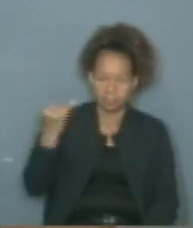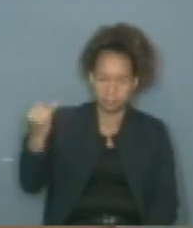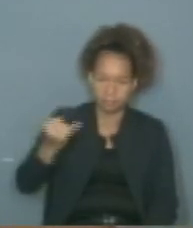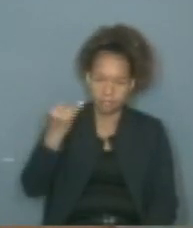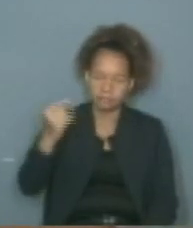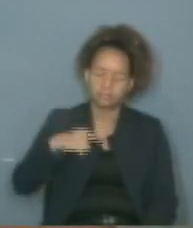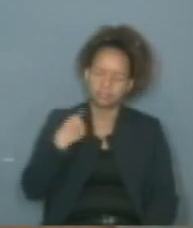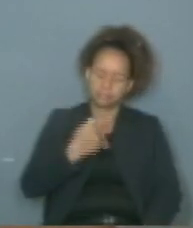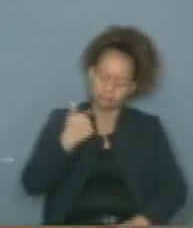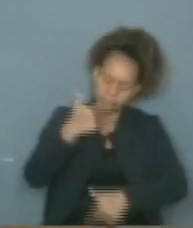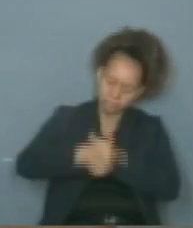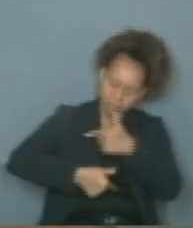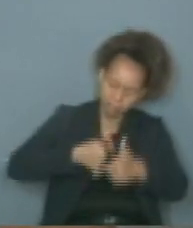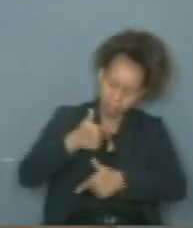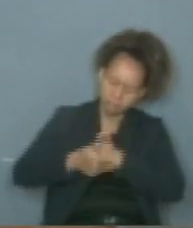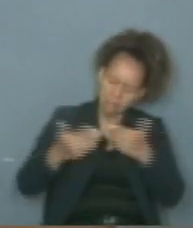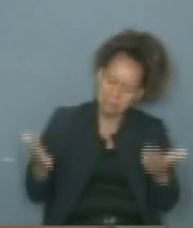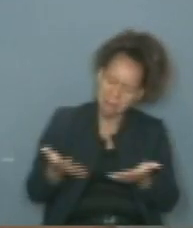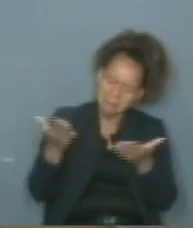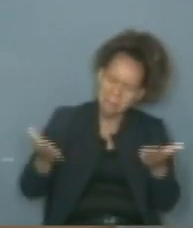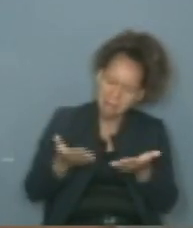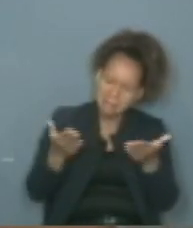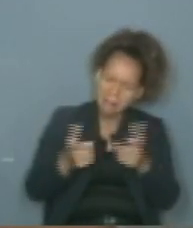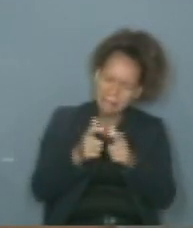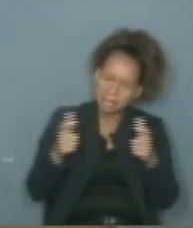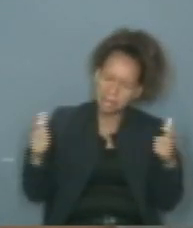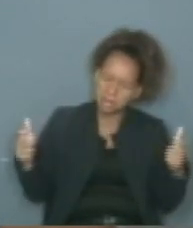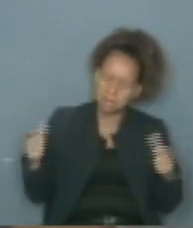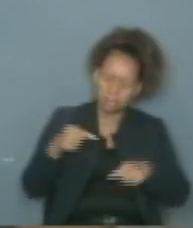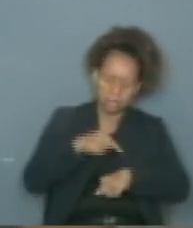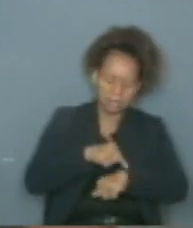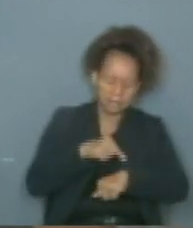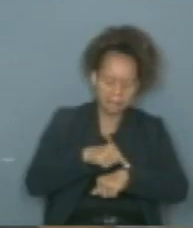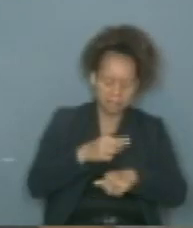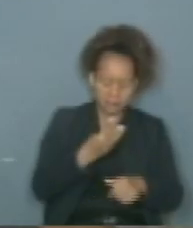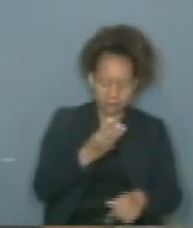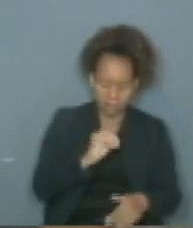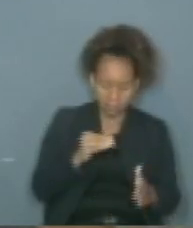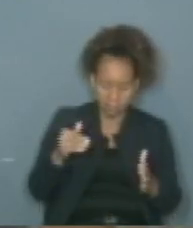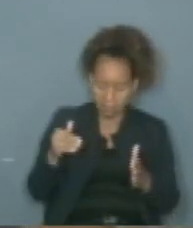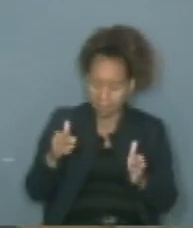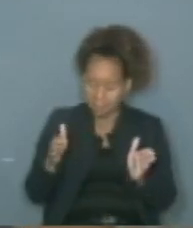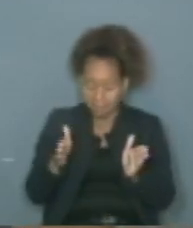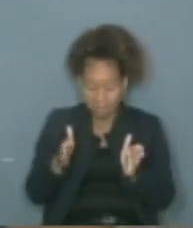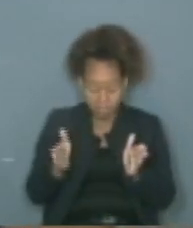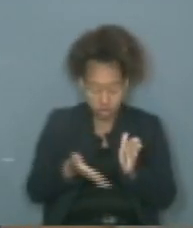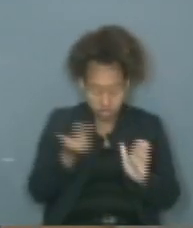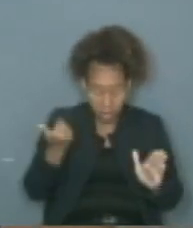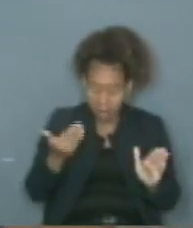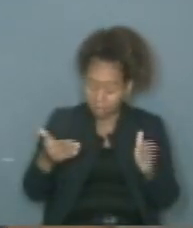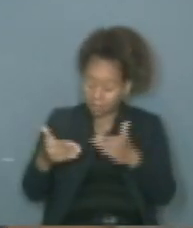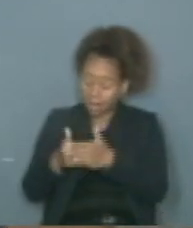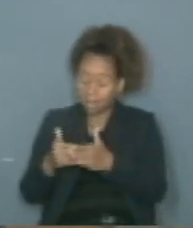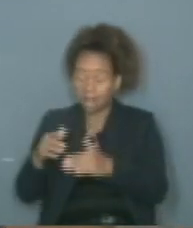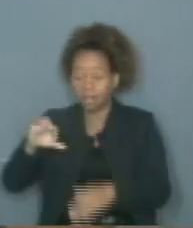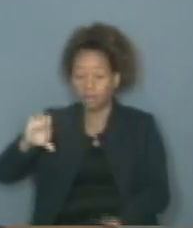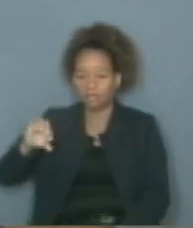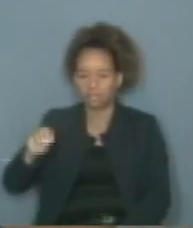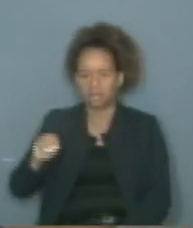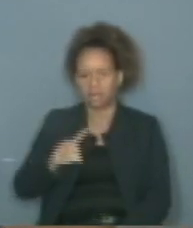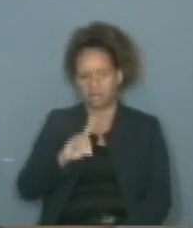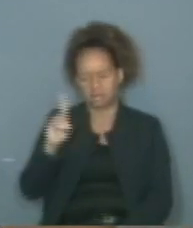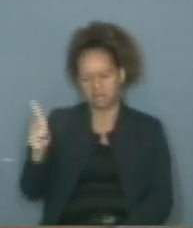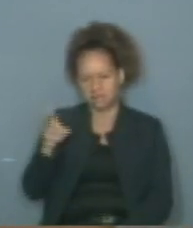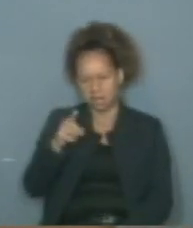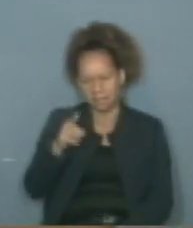gente trabalhar, a gente construir uma ampliação desse prazo para 90 dias. Isso é uma emenda complicada para